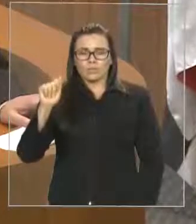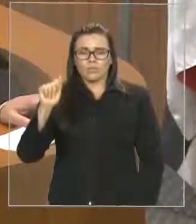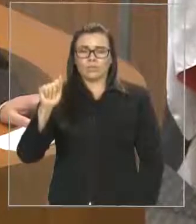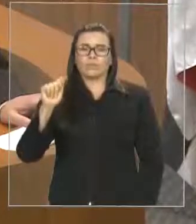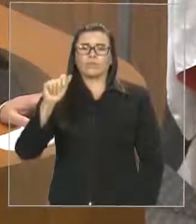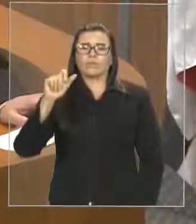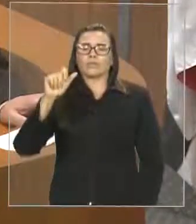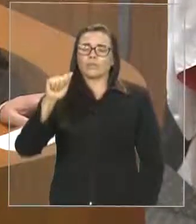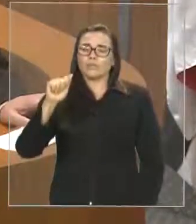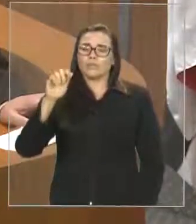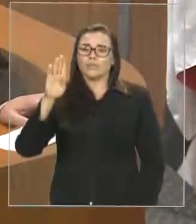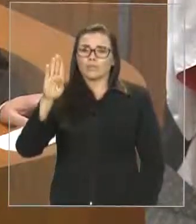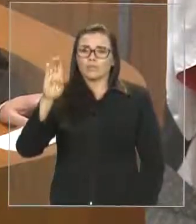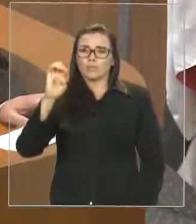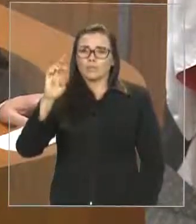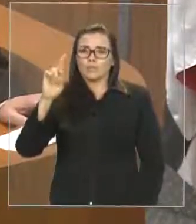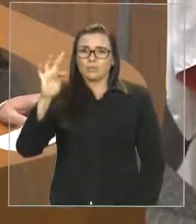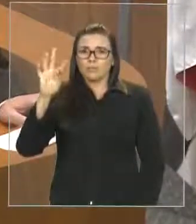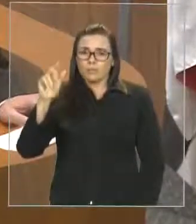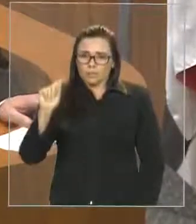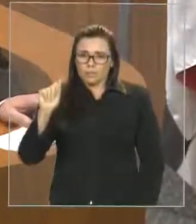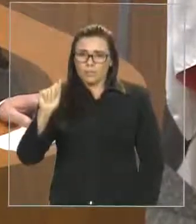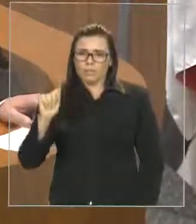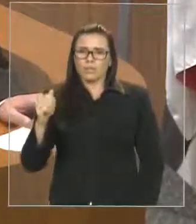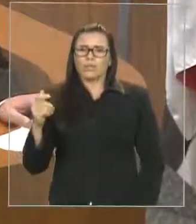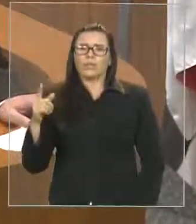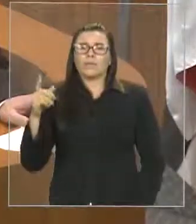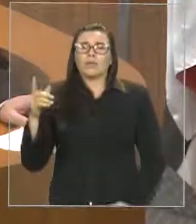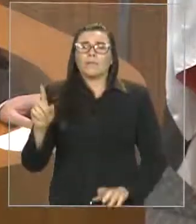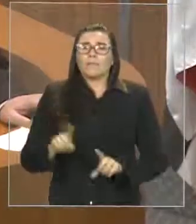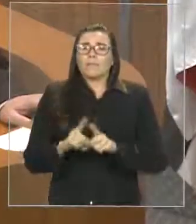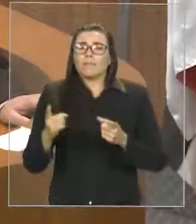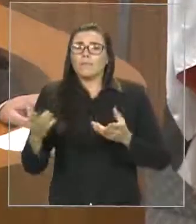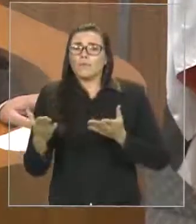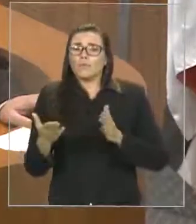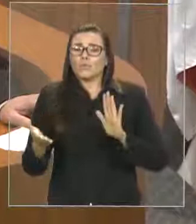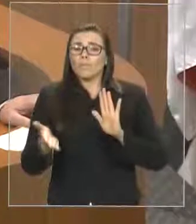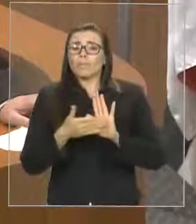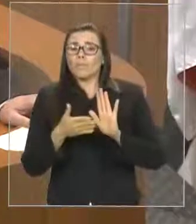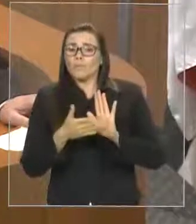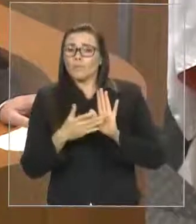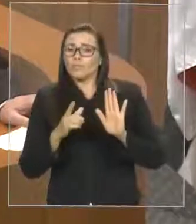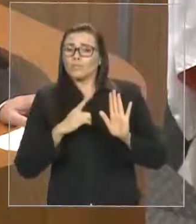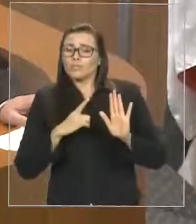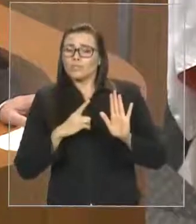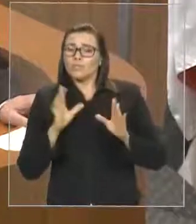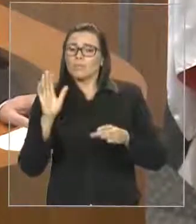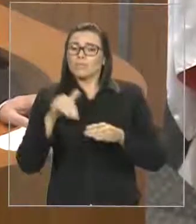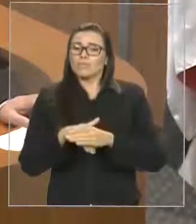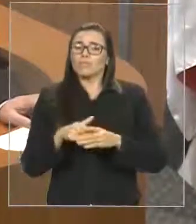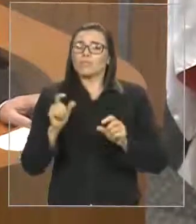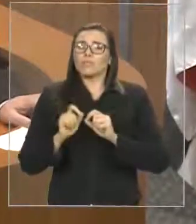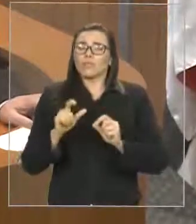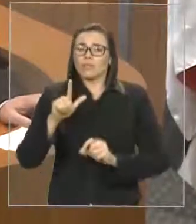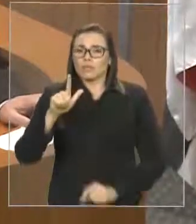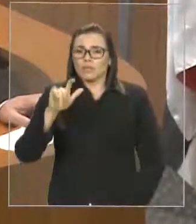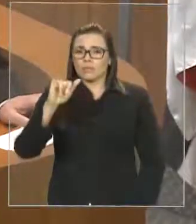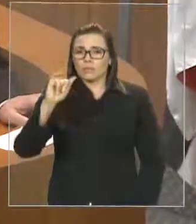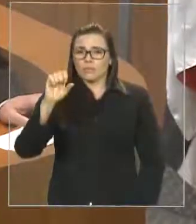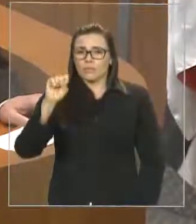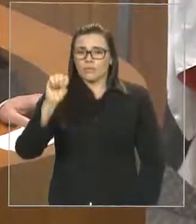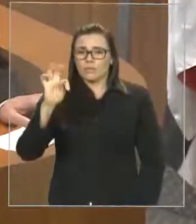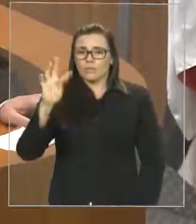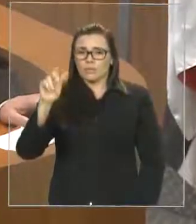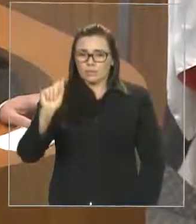como também o sistema distrital. Foram expostos diversos motivos acerca das vantagens e